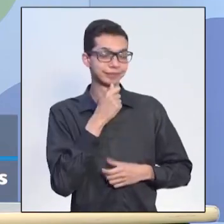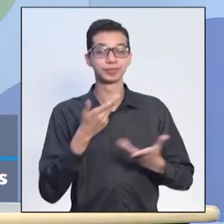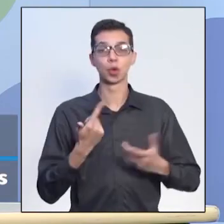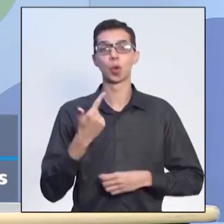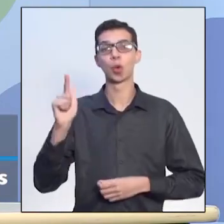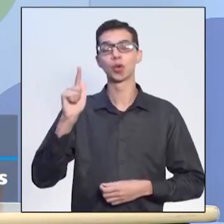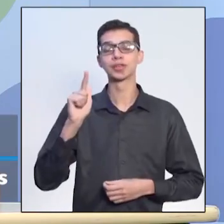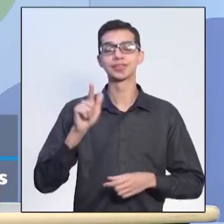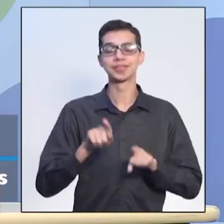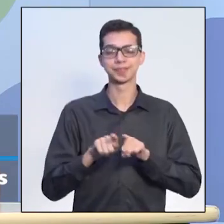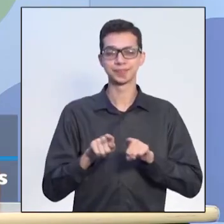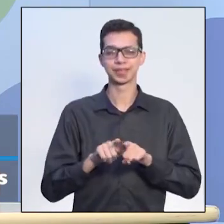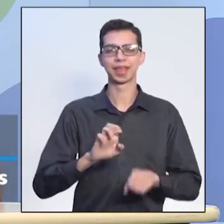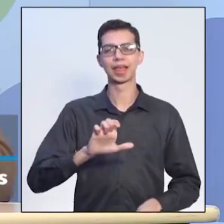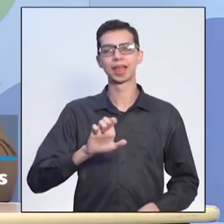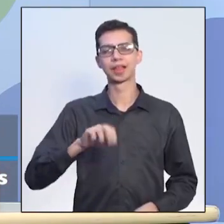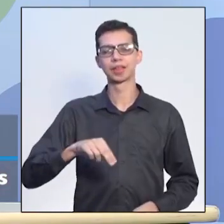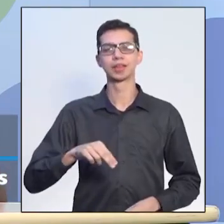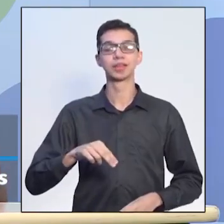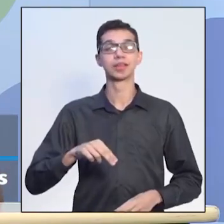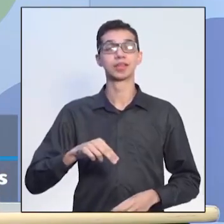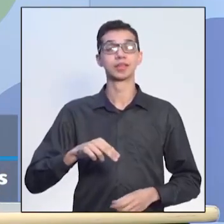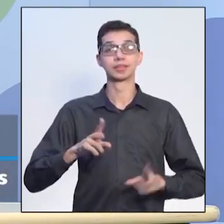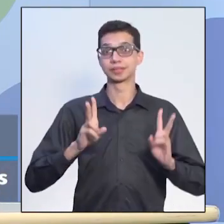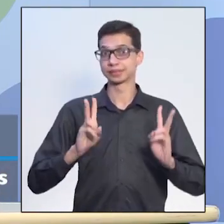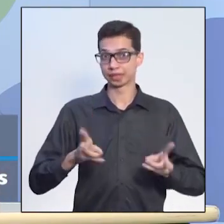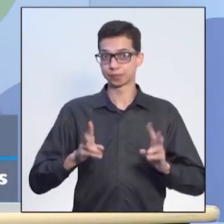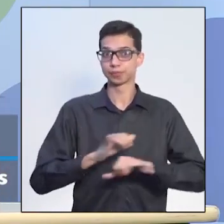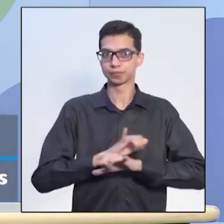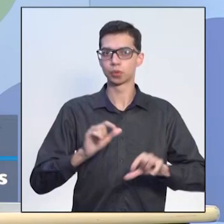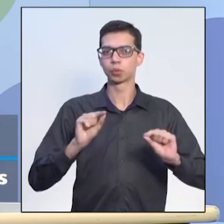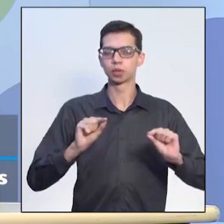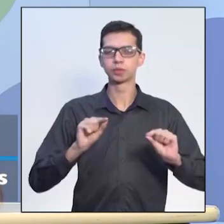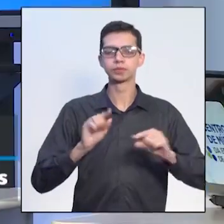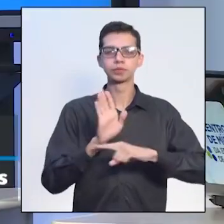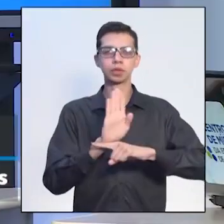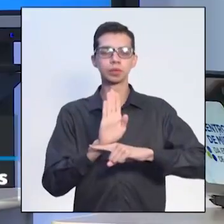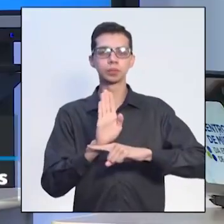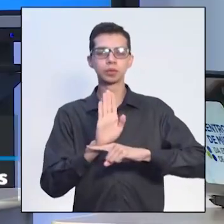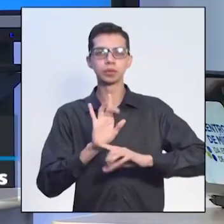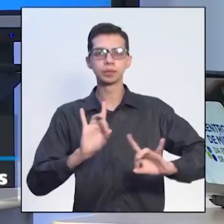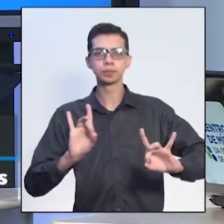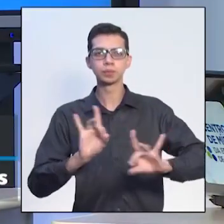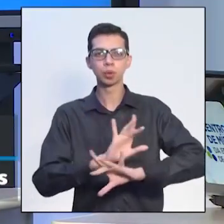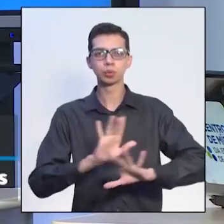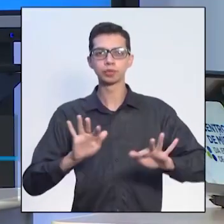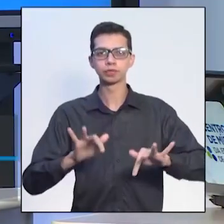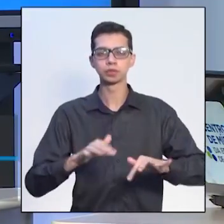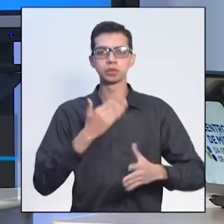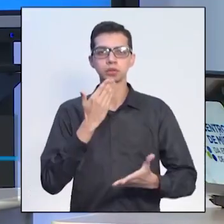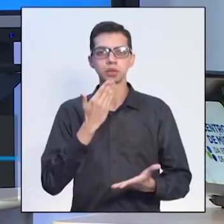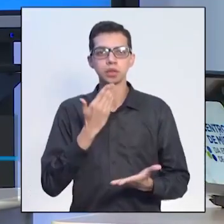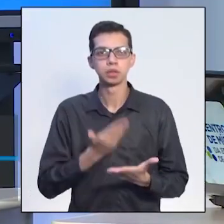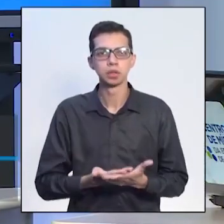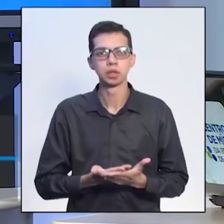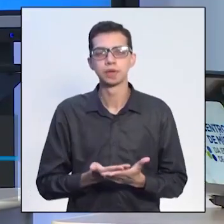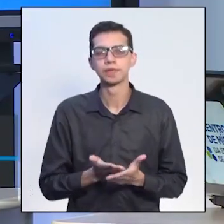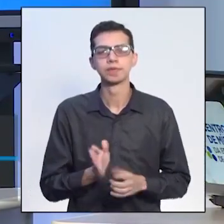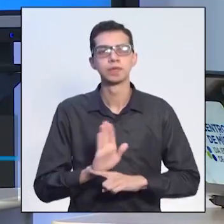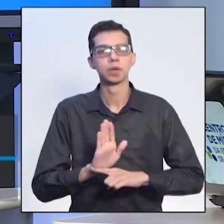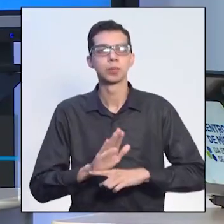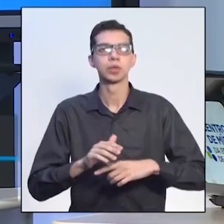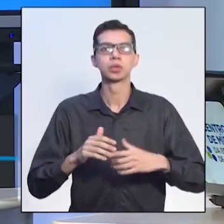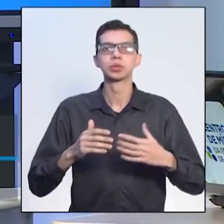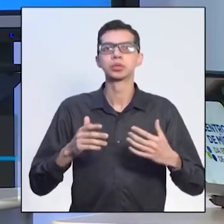falou aquele filme, quando termina, eu falo, mano, que filme foi esse? Acho que disse Verdade, eu tudo. disse, Disse tudo, mais ou menos, né? Mas Ah, gostei, ela eu